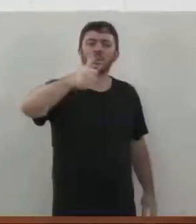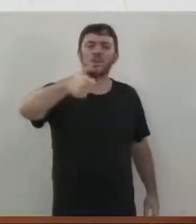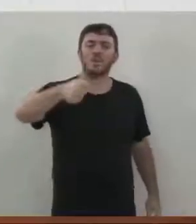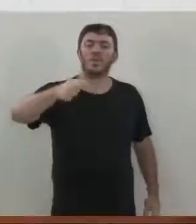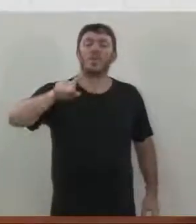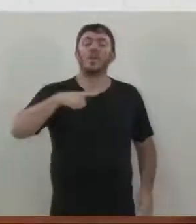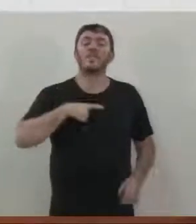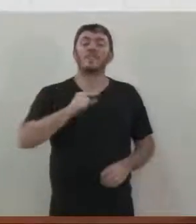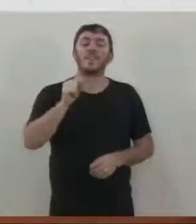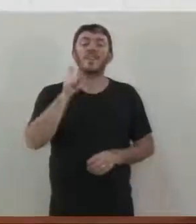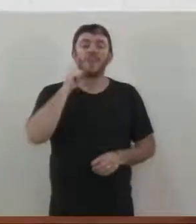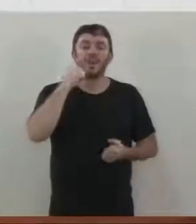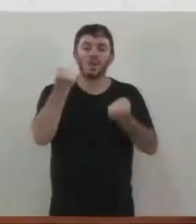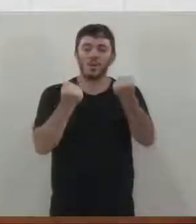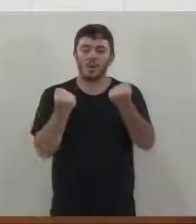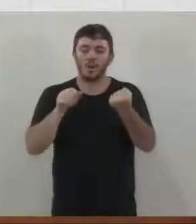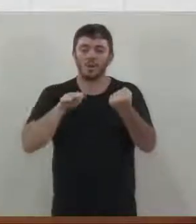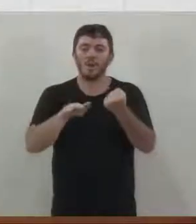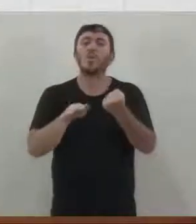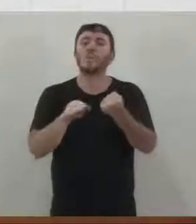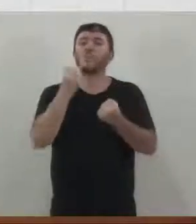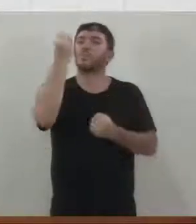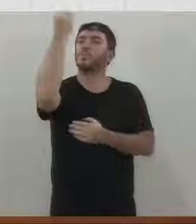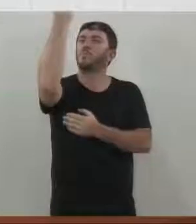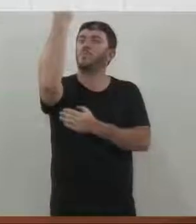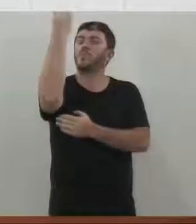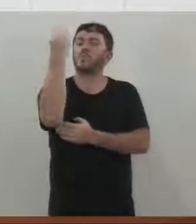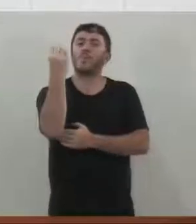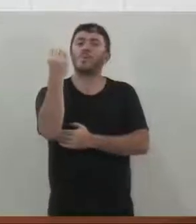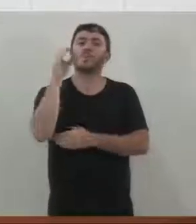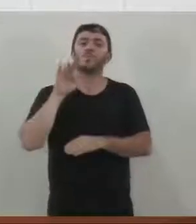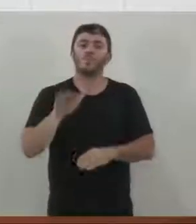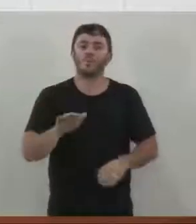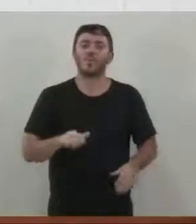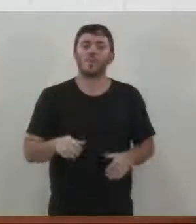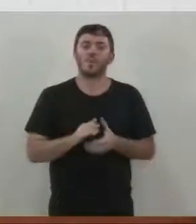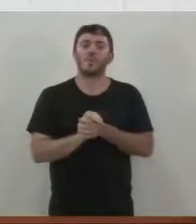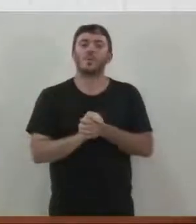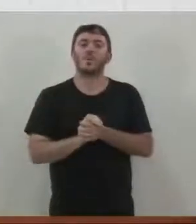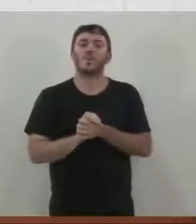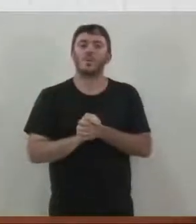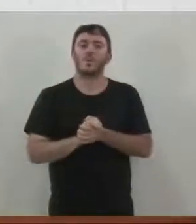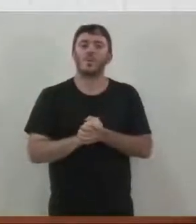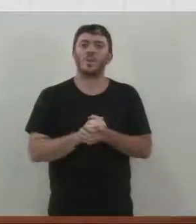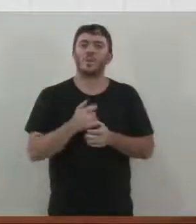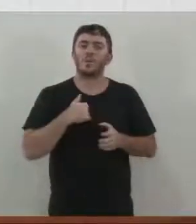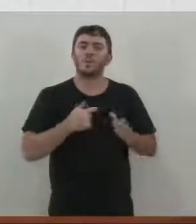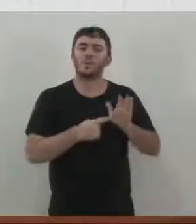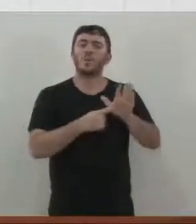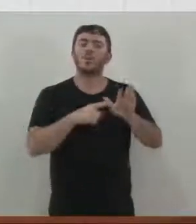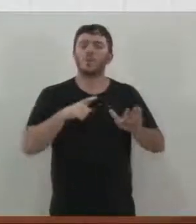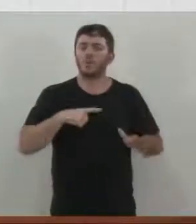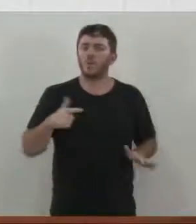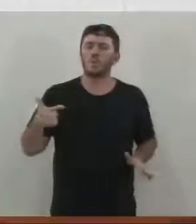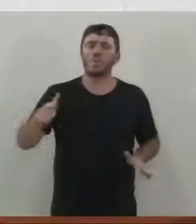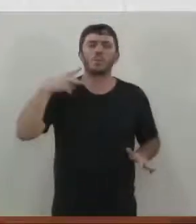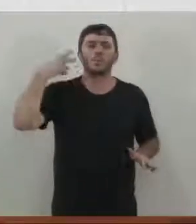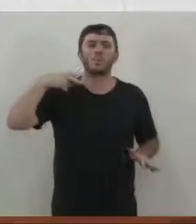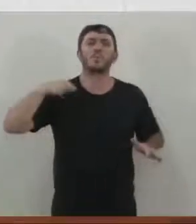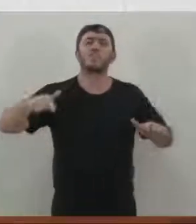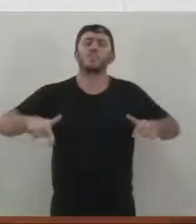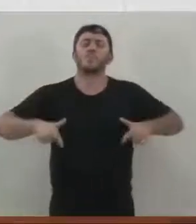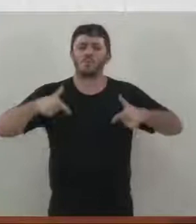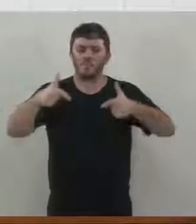posto Montana, é indicação minha, 861. Sei que outros vereadores lutaram, correram atrás,